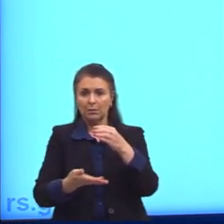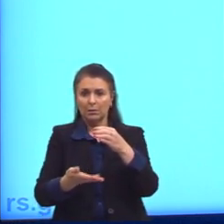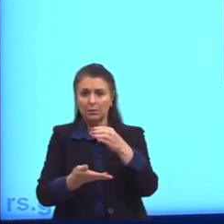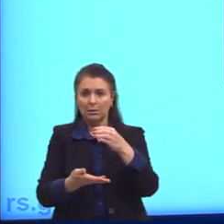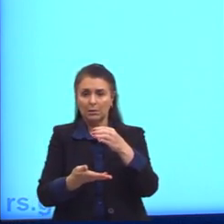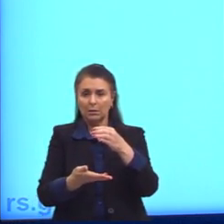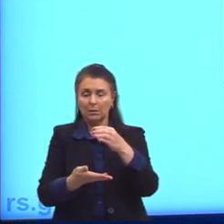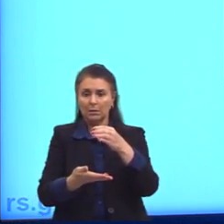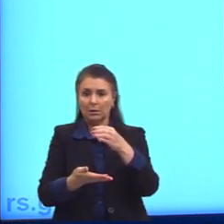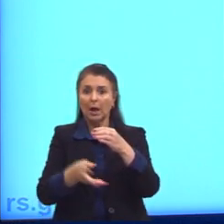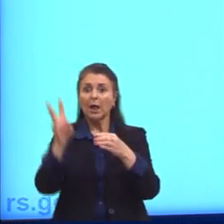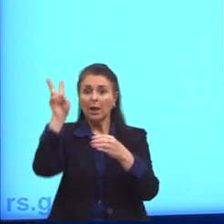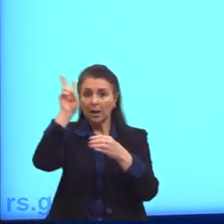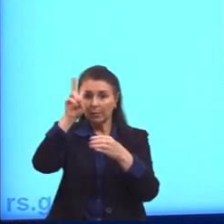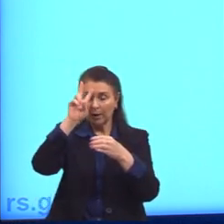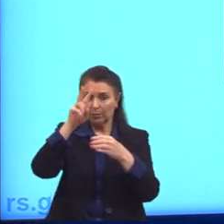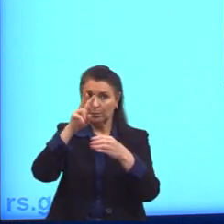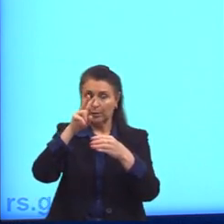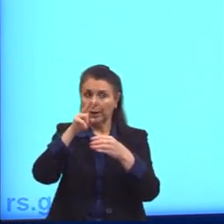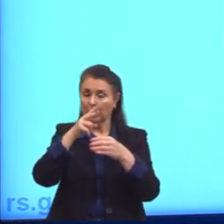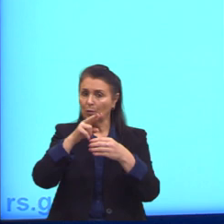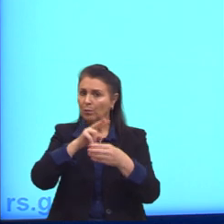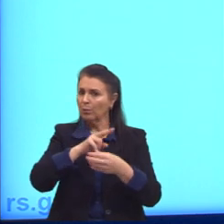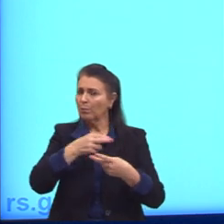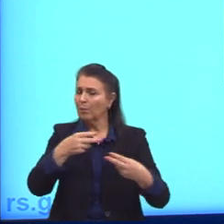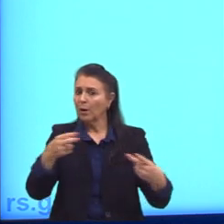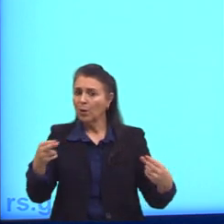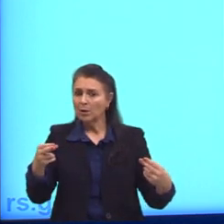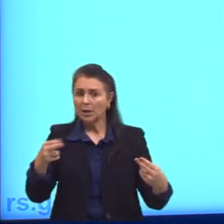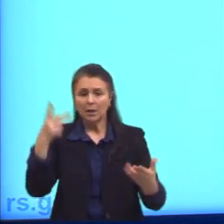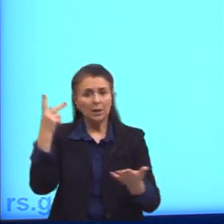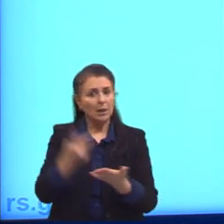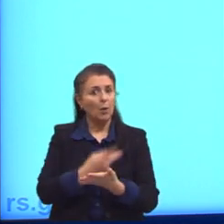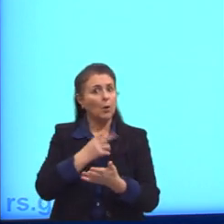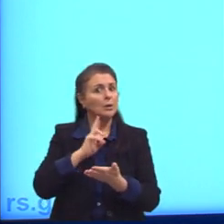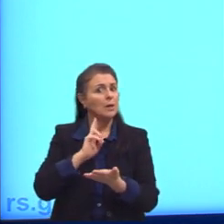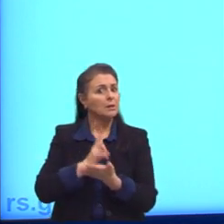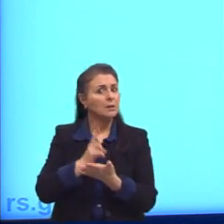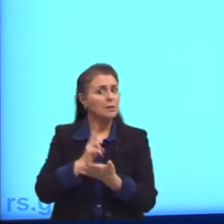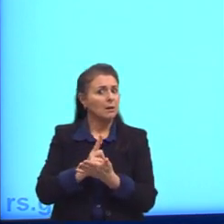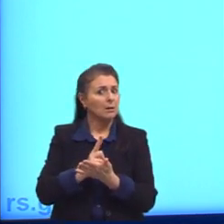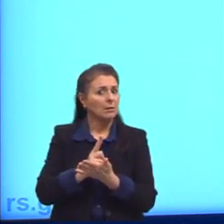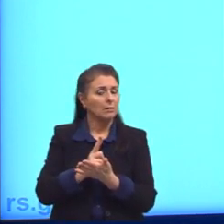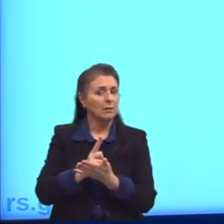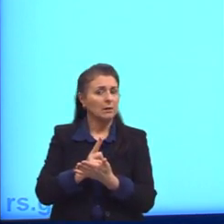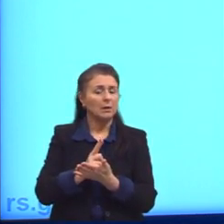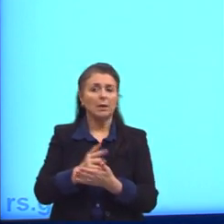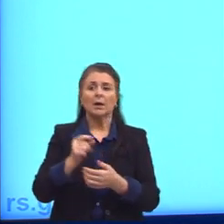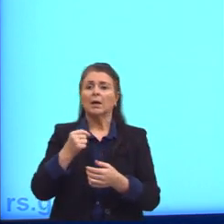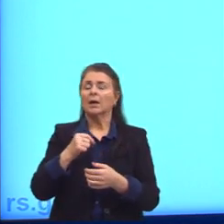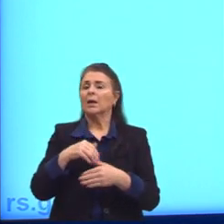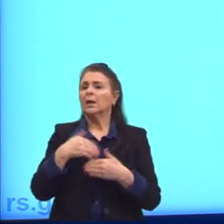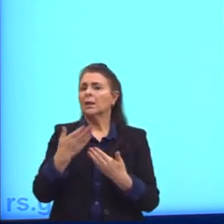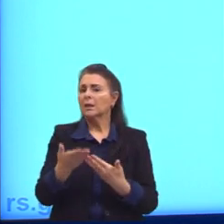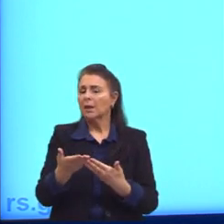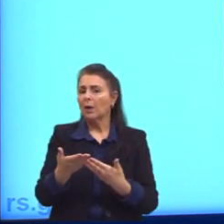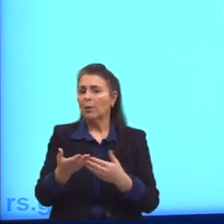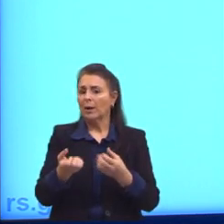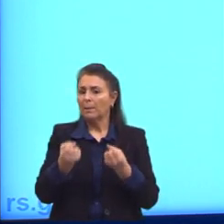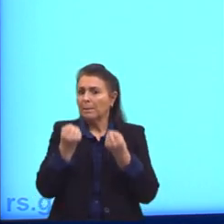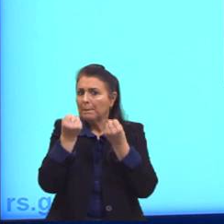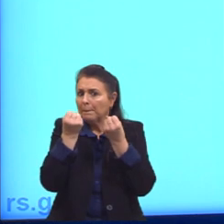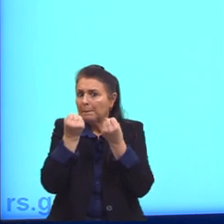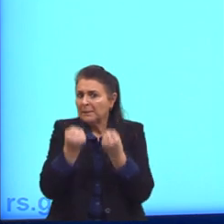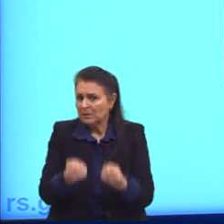lembrando Esse é um caso excepcional tá gente o que que acontece o peso então ele é esse